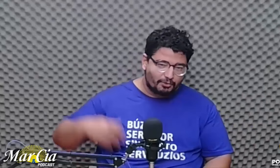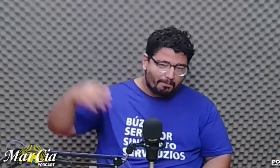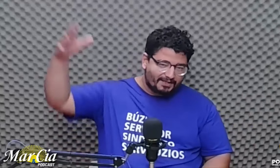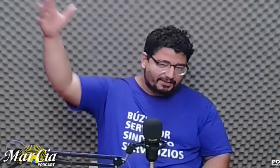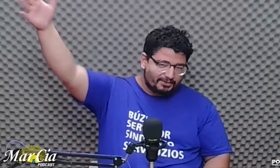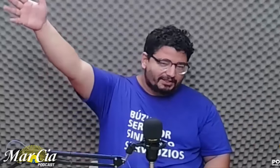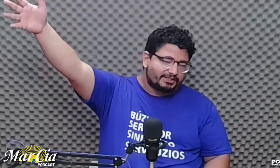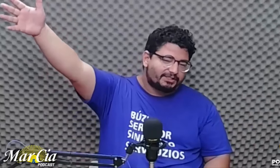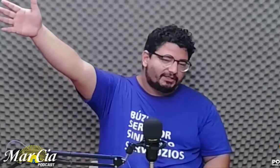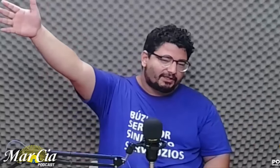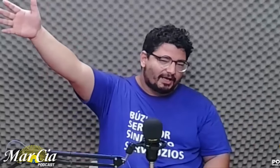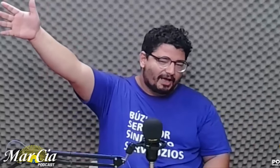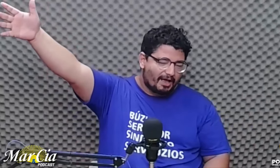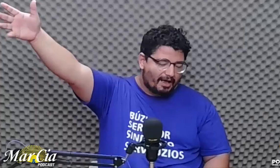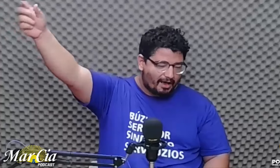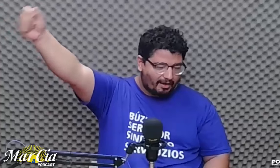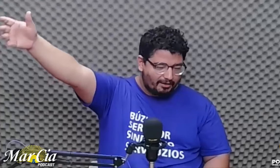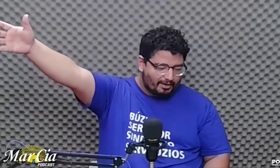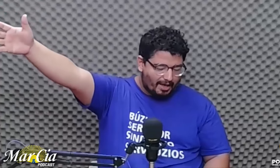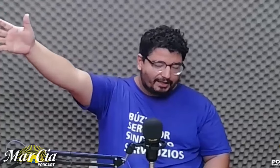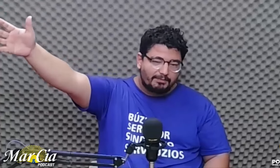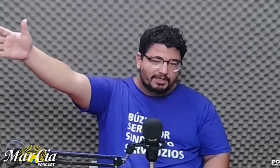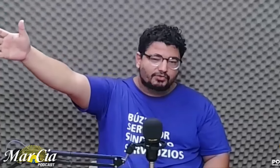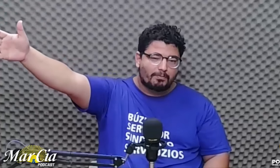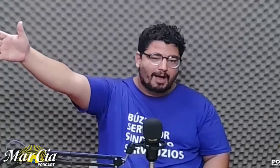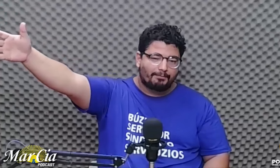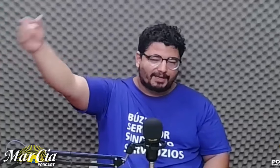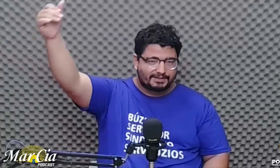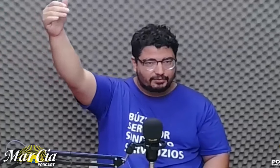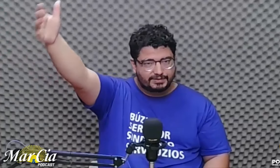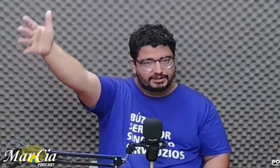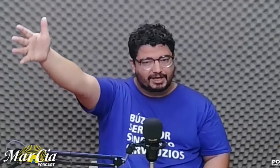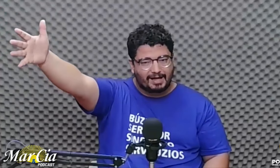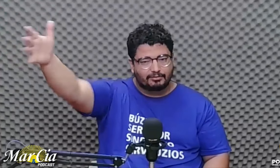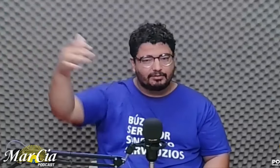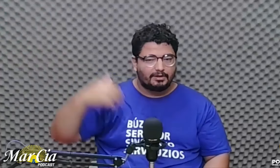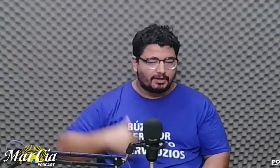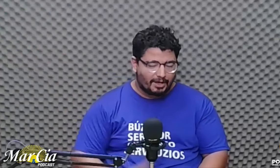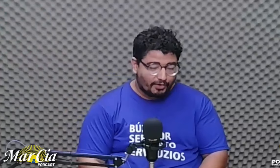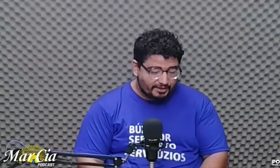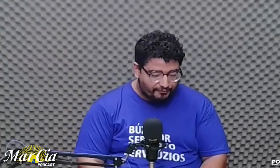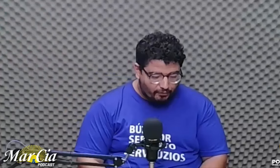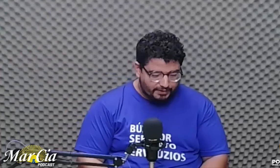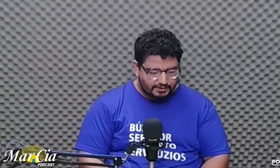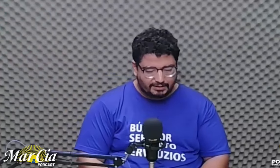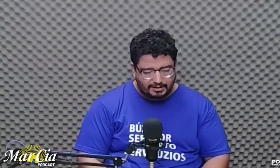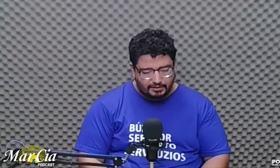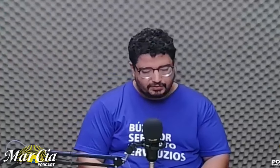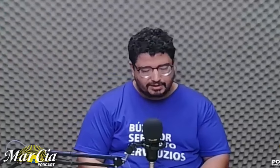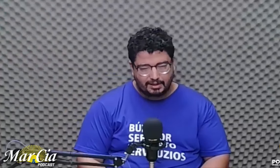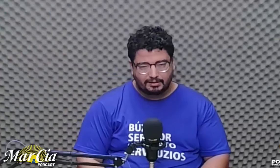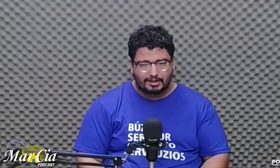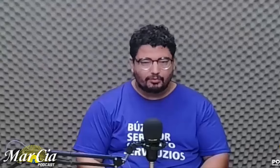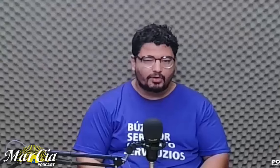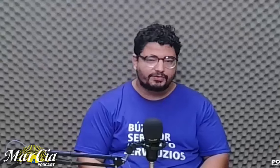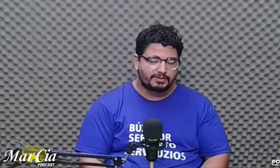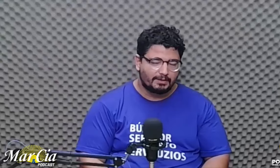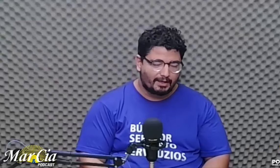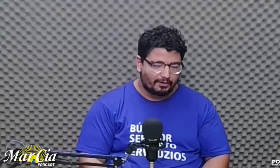a gente tem um parceiro aqui na esquina, que é a Academia Somar, parceiro do sindicato. A nossa força está nisso,